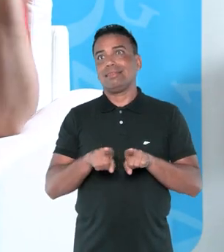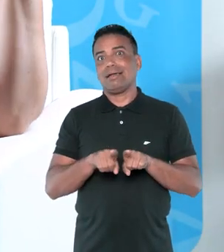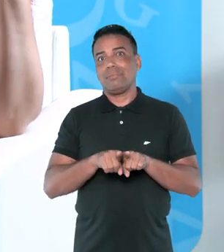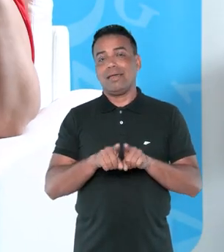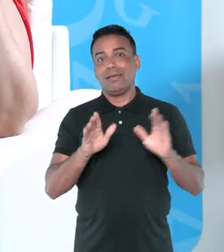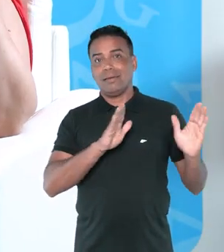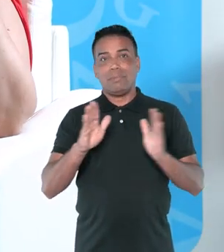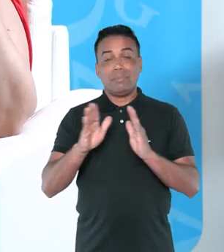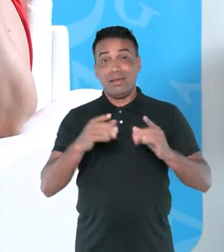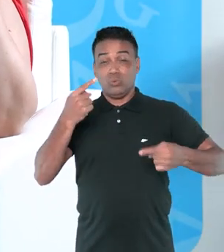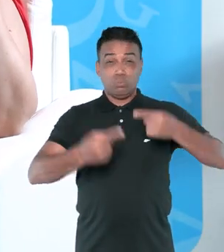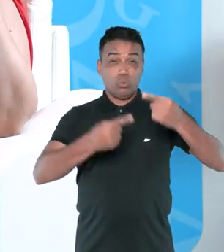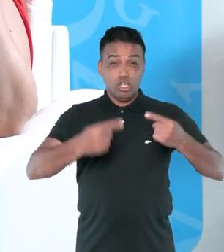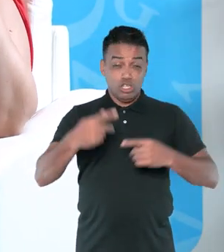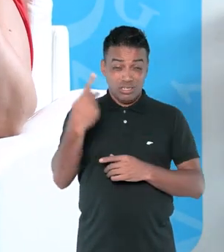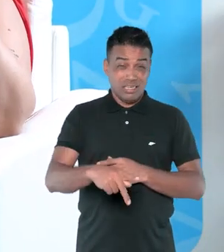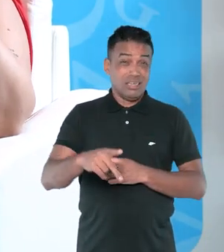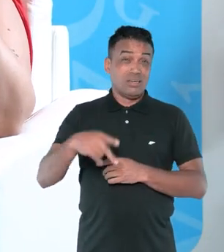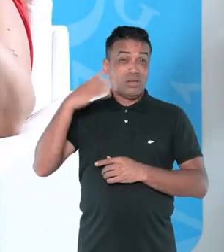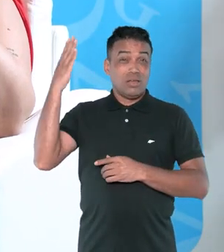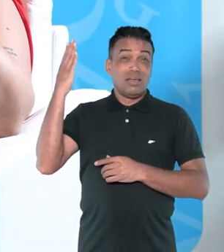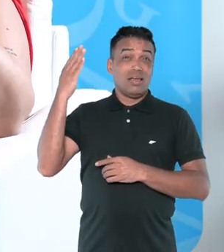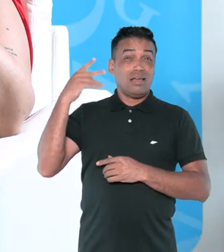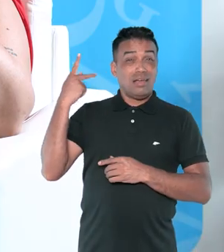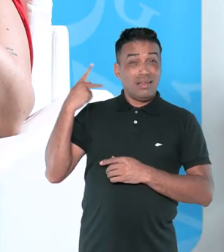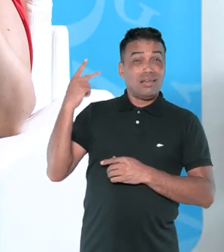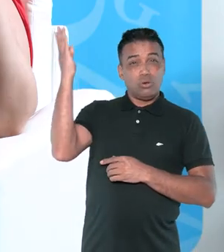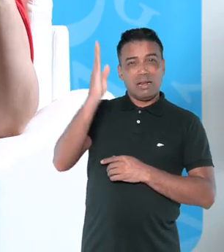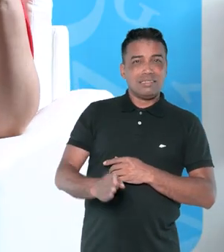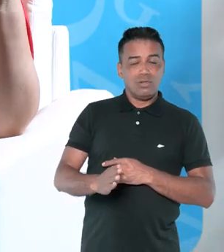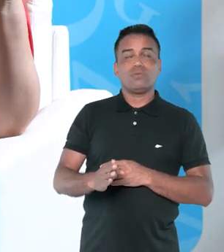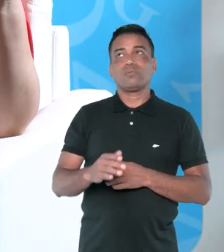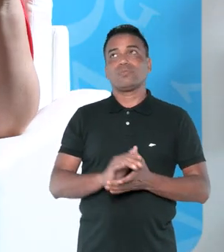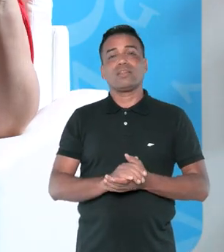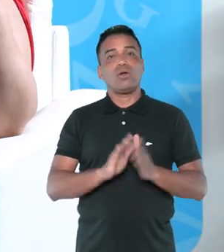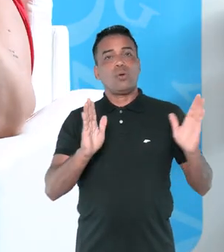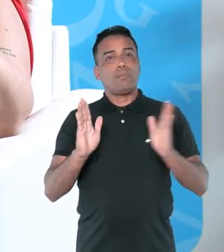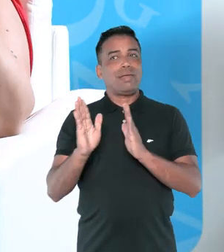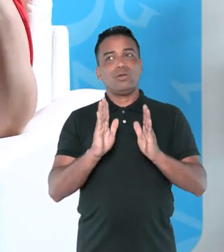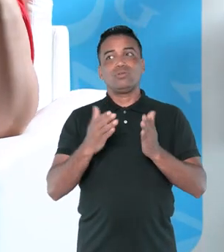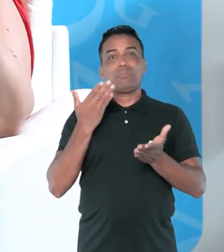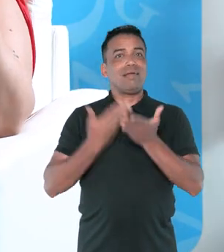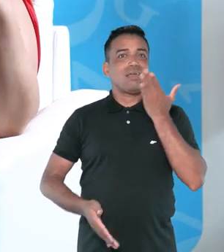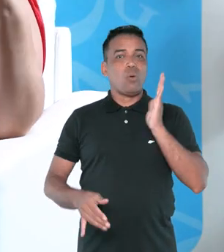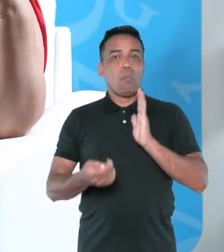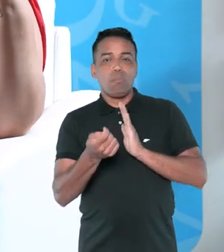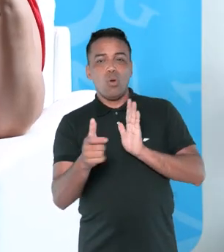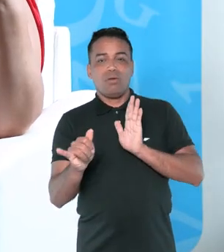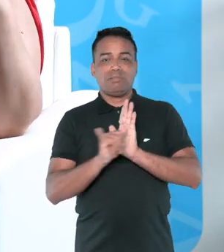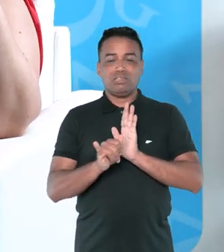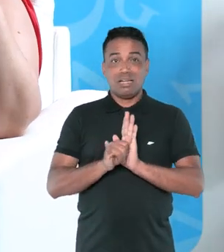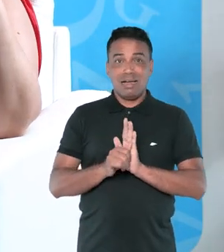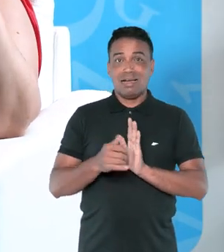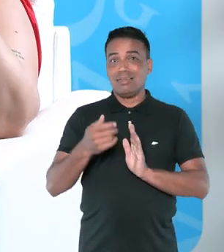o período conturbado que a gente viveu, e um período em que a gente se dissolveu um pouco como brasileiro, para mim, pelo menos as pessoas perto de